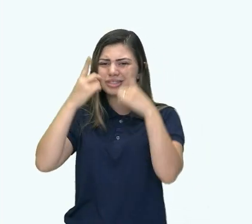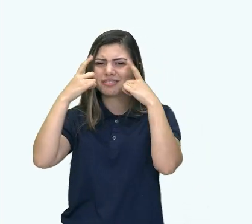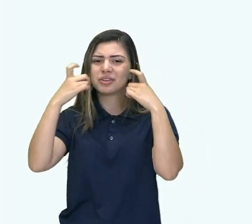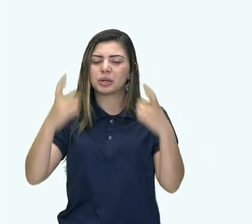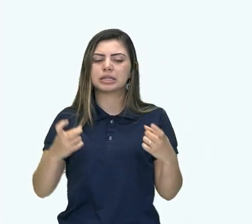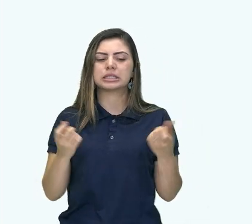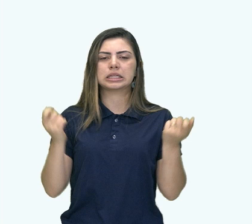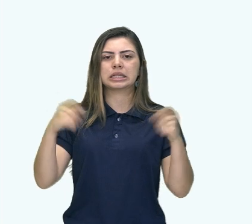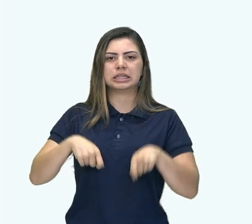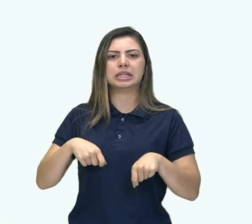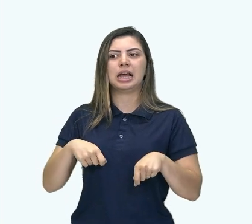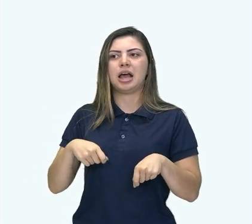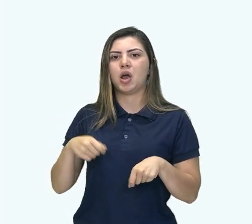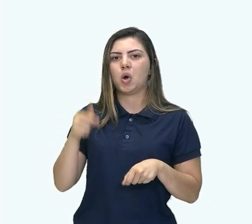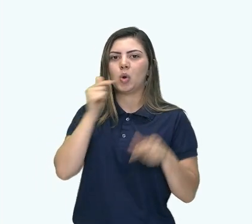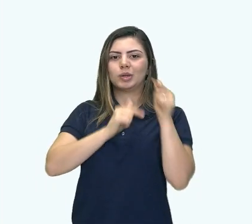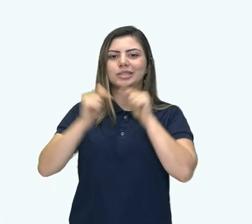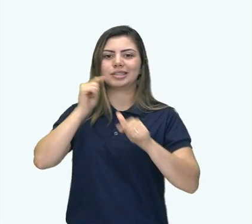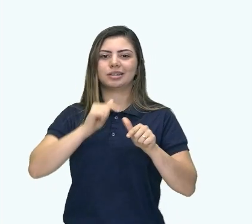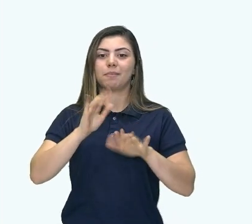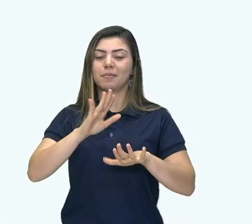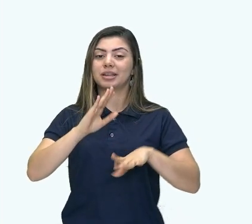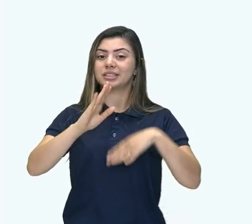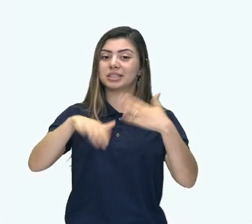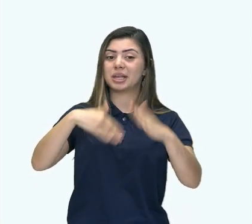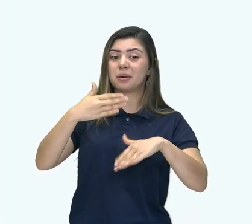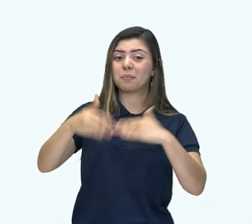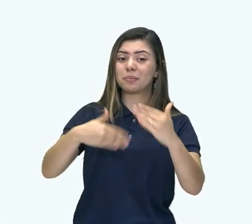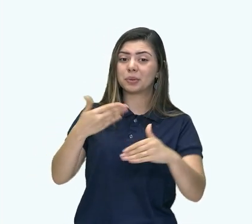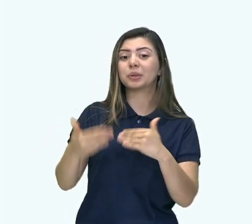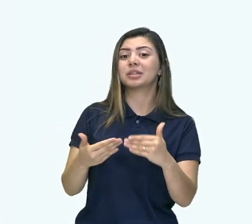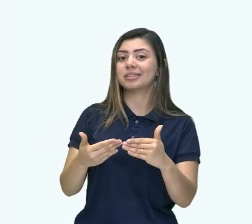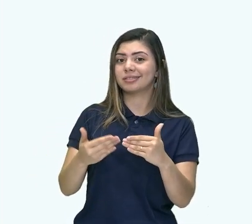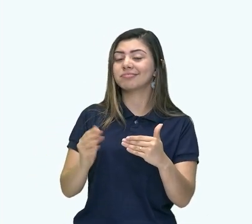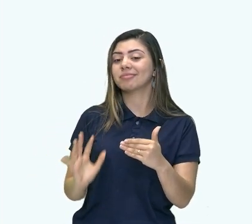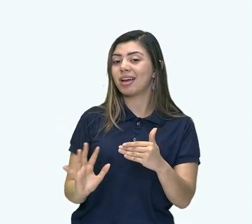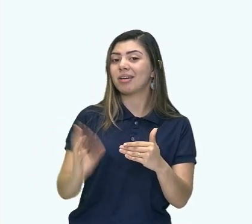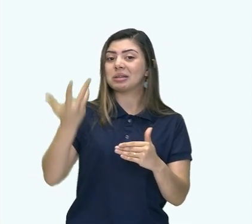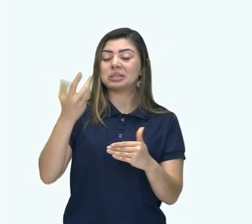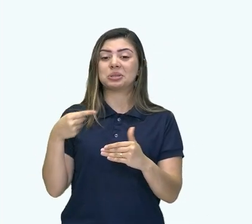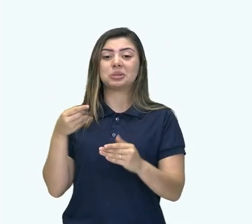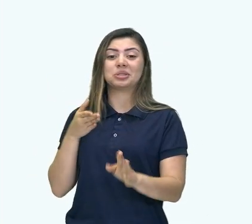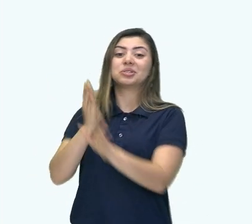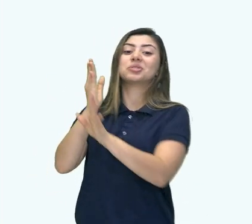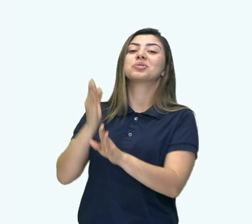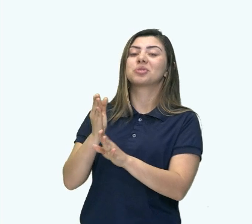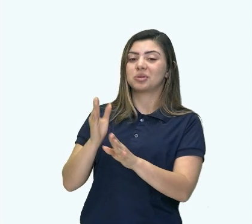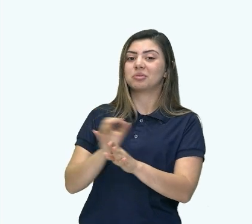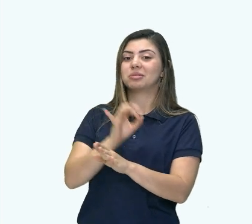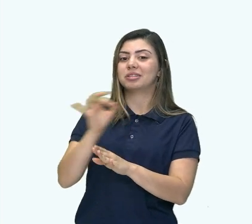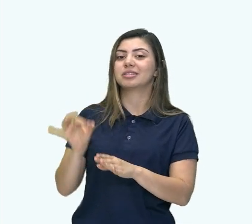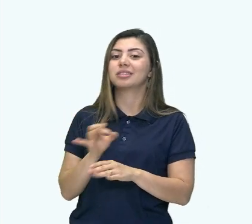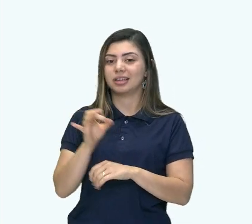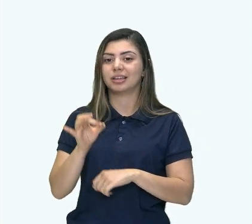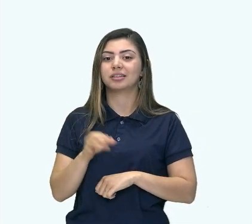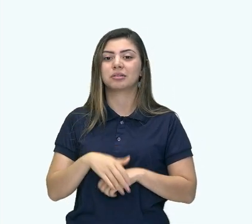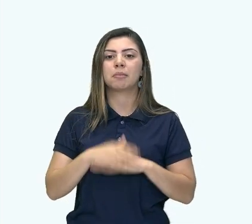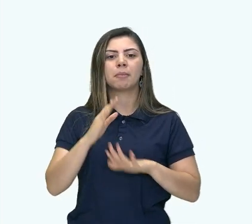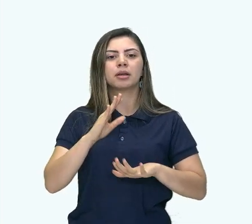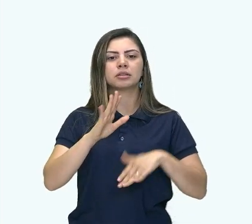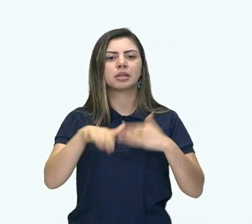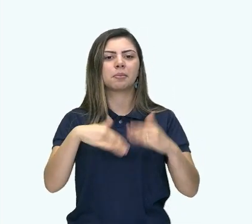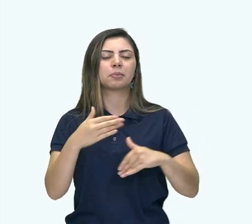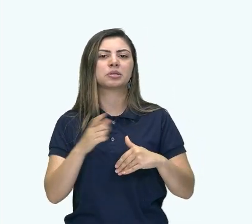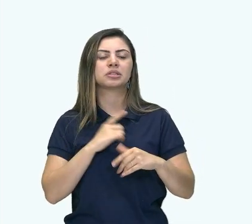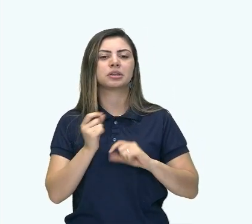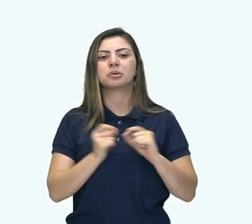bem. Mas daqui a pouco isso vira. A coisa é cíclica. Quando a gente menos espera, estoura um daqueles escândalos que dá